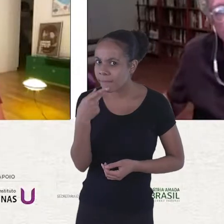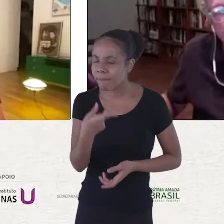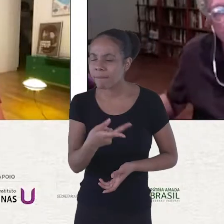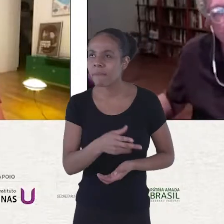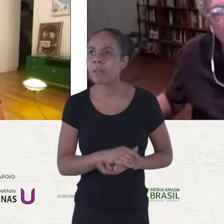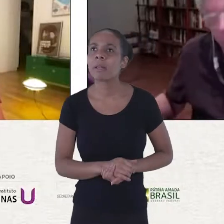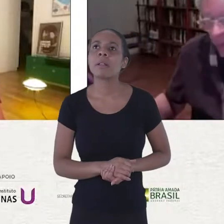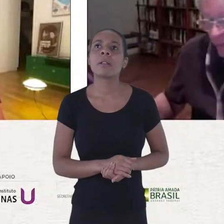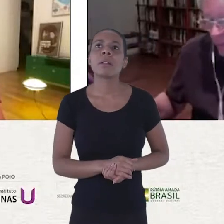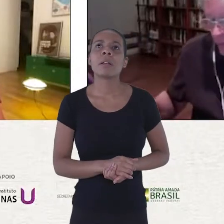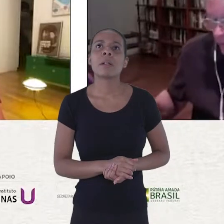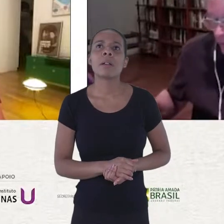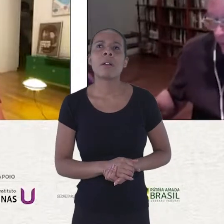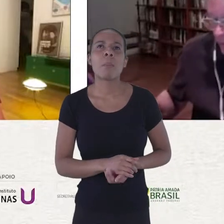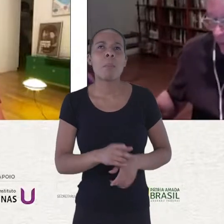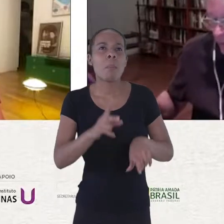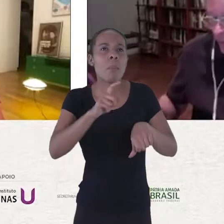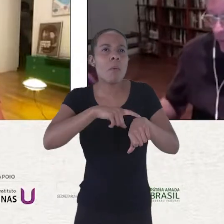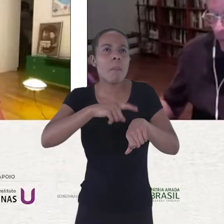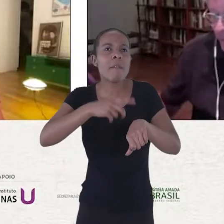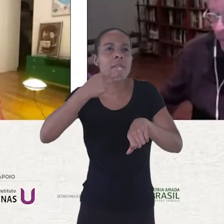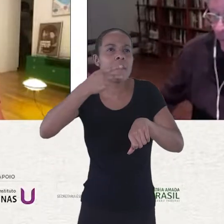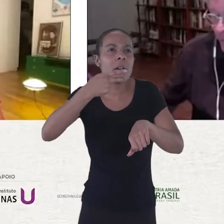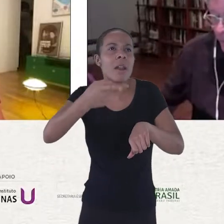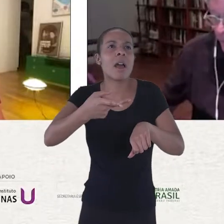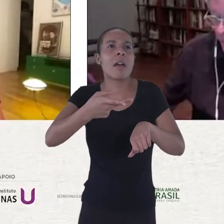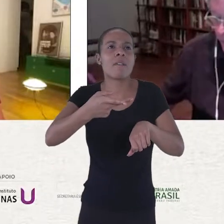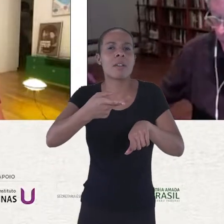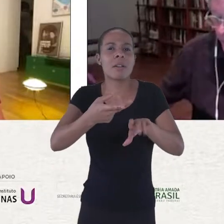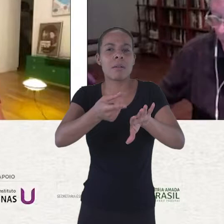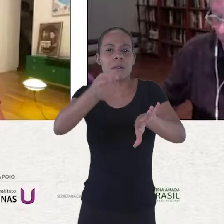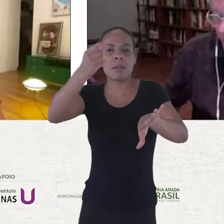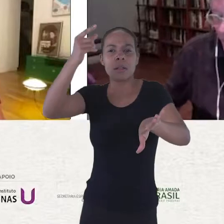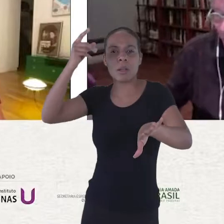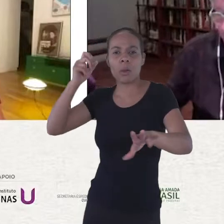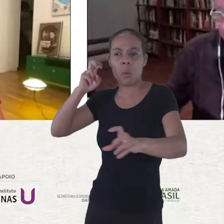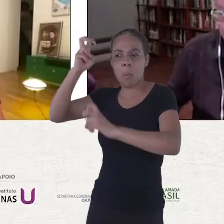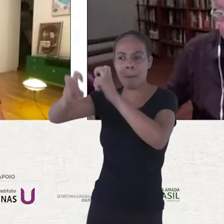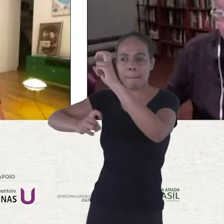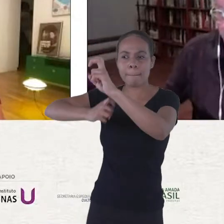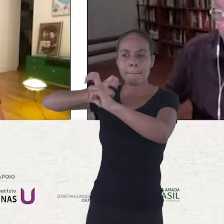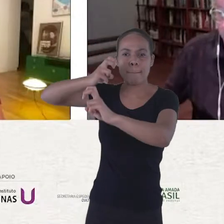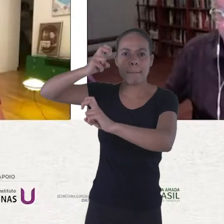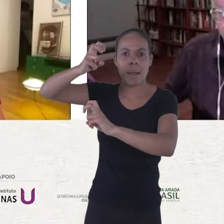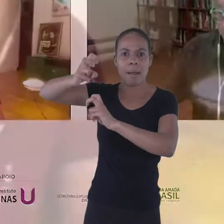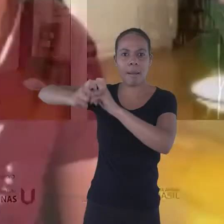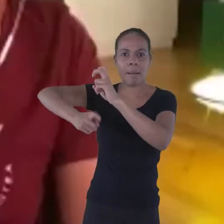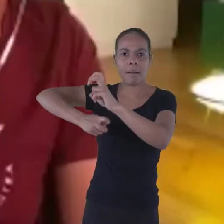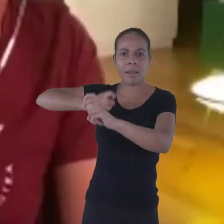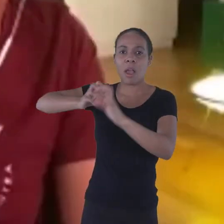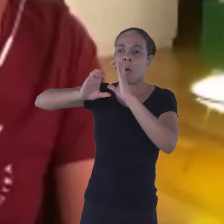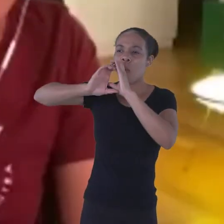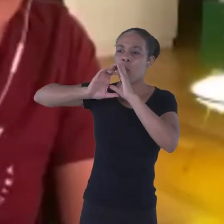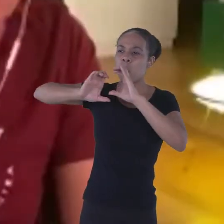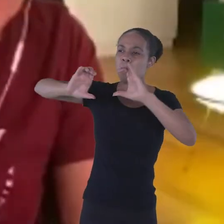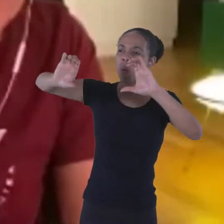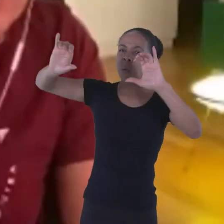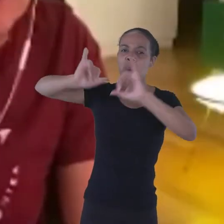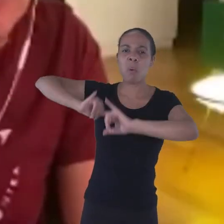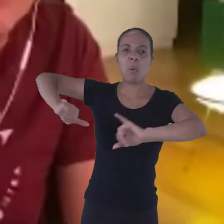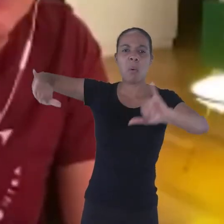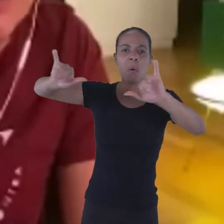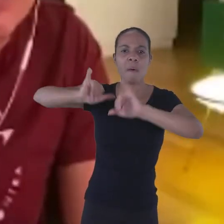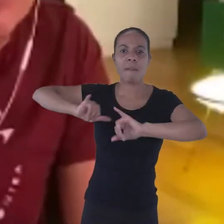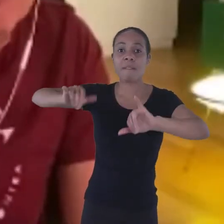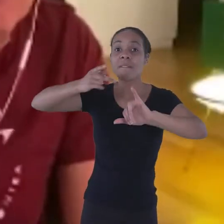seu bairro de glorioso, o parque de diversões, no alto-falante, dizia que estava no seu glorioso bairro.